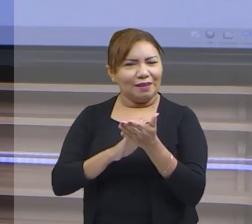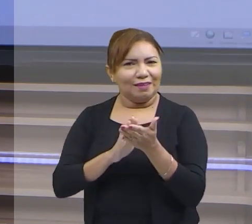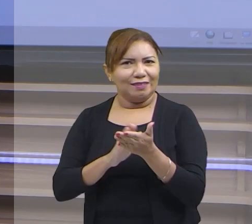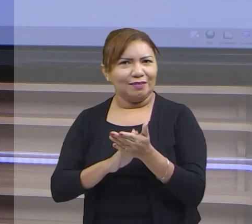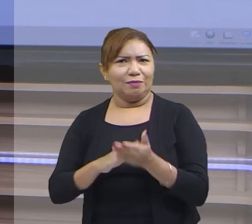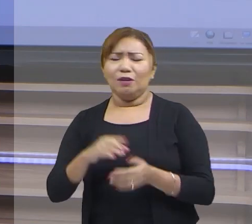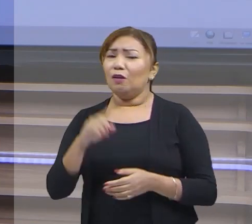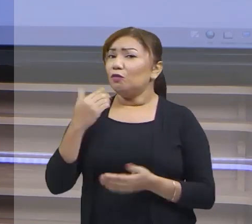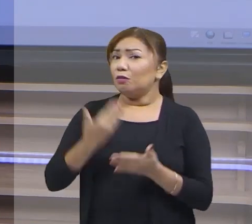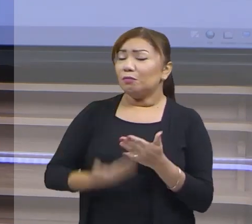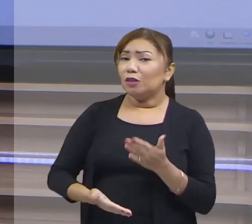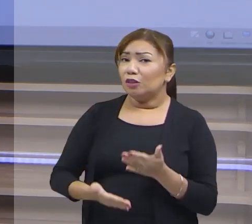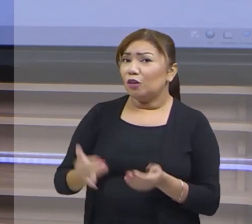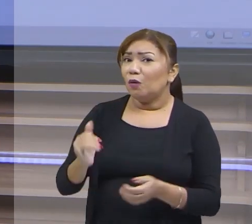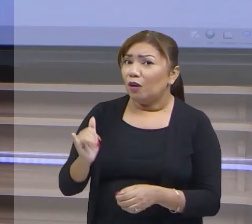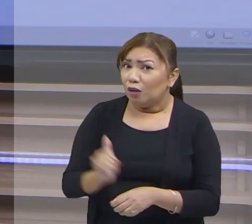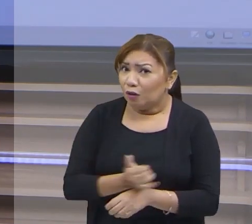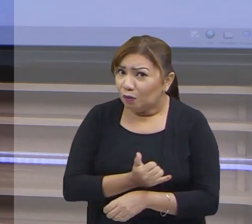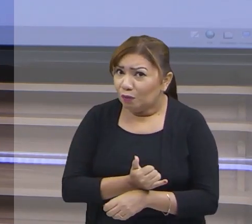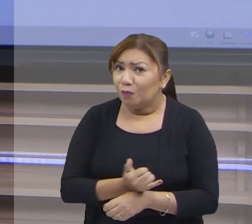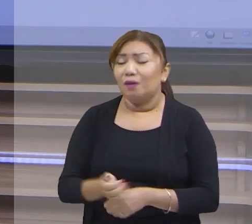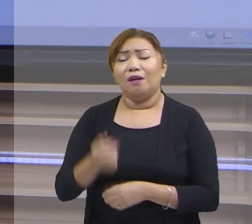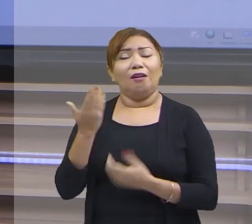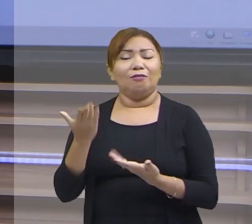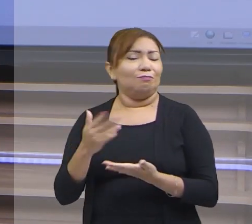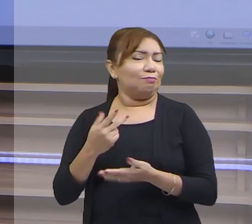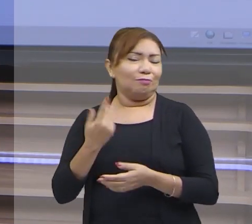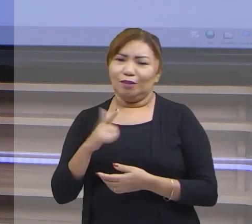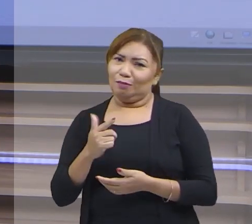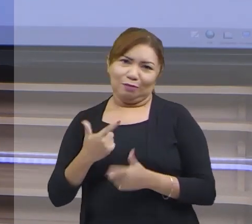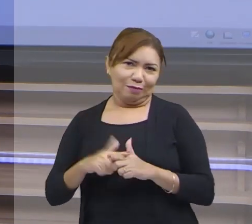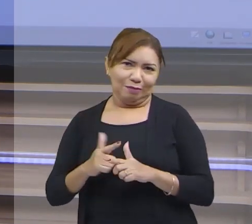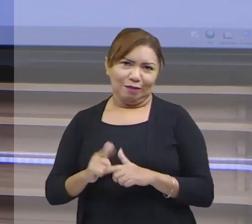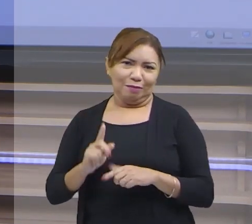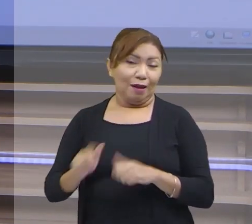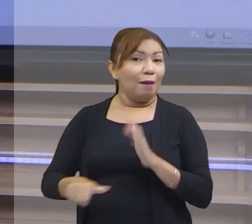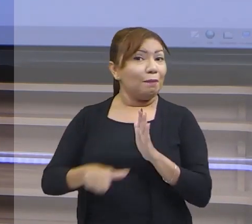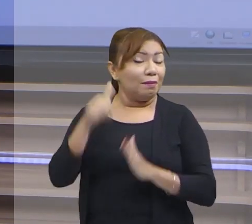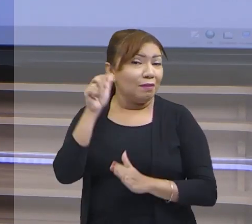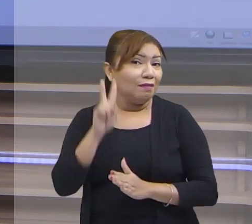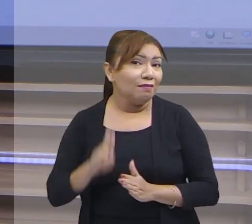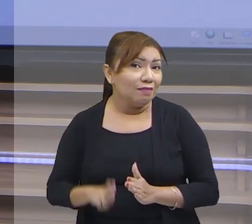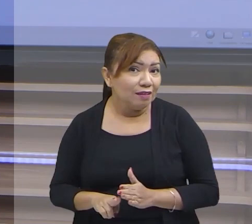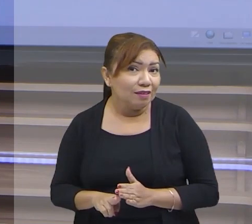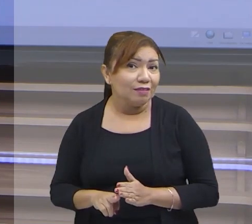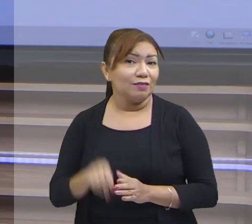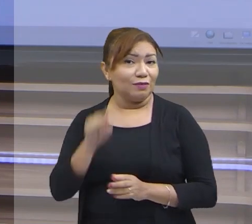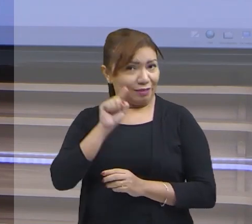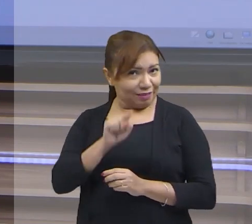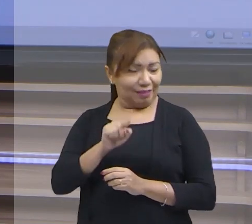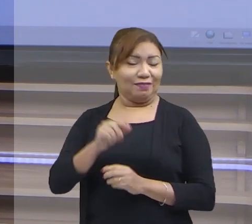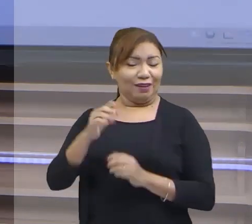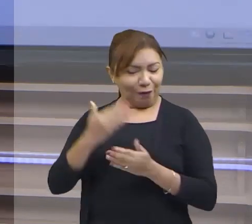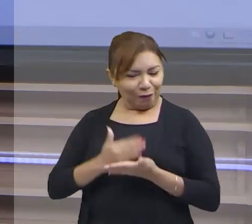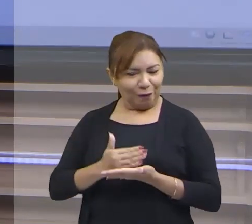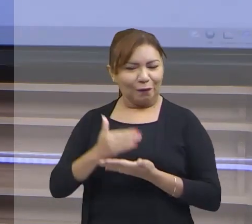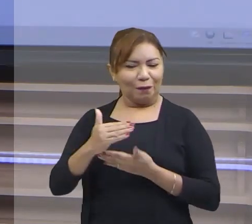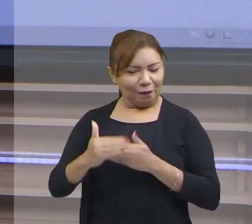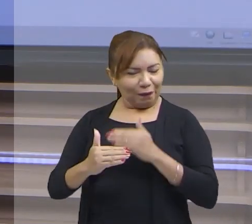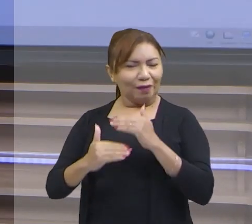não acertou, não fique triste, não. Você vai acertar. Essa é a nossa primeira aula. Você